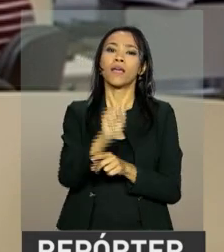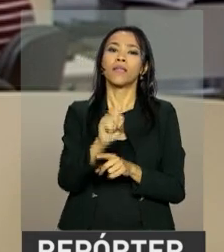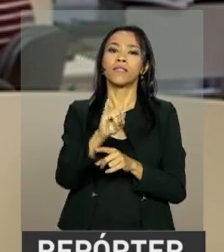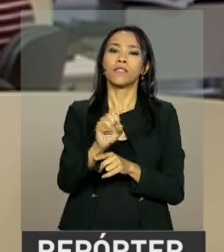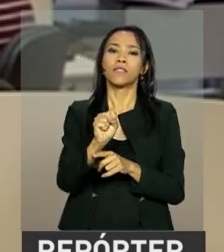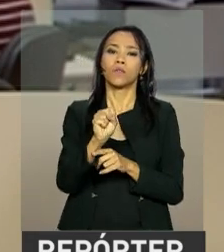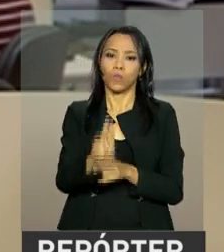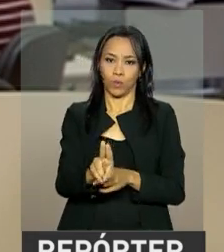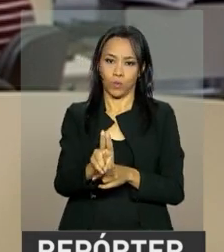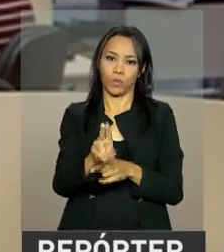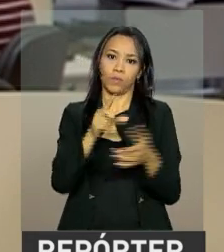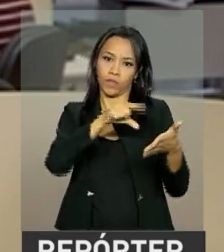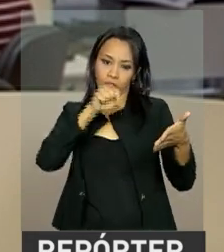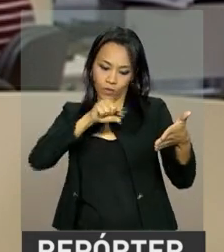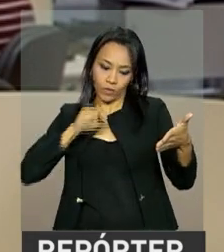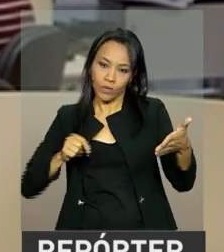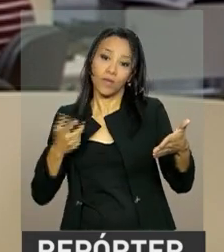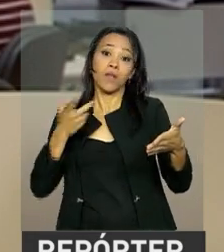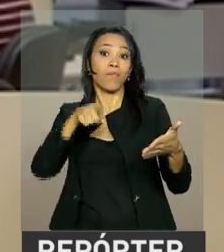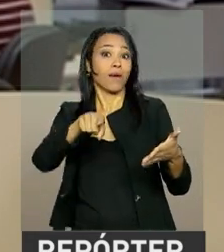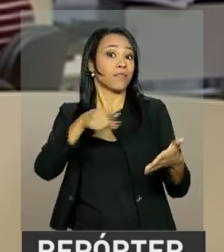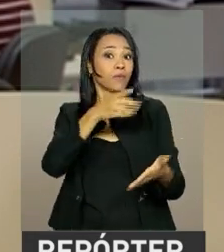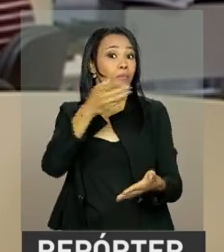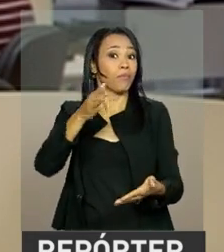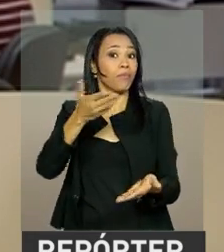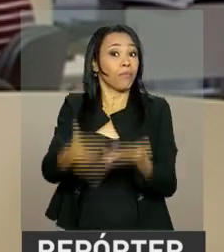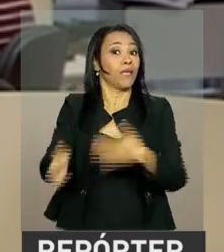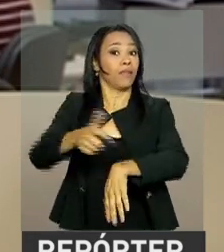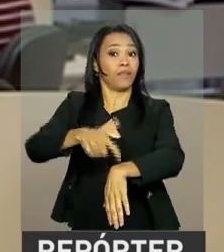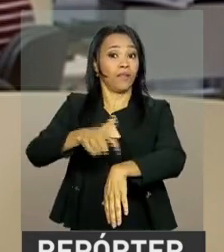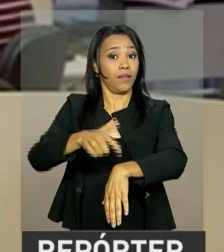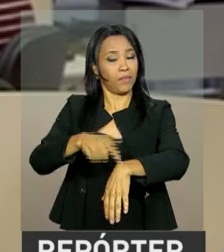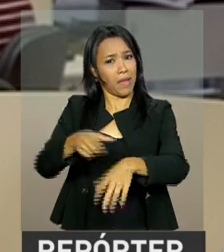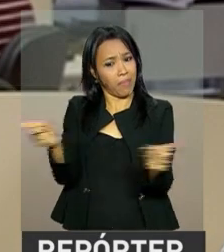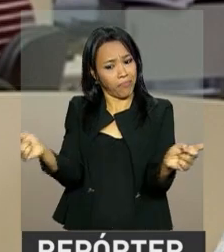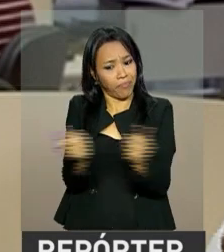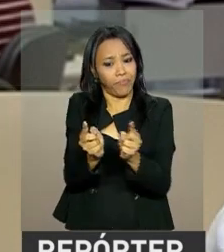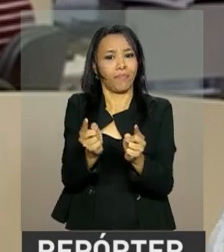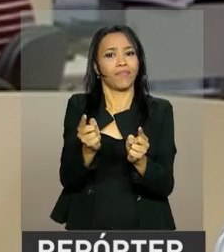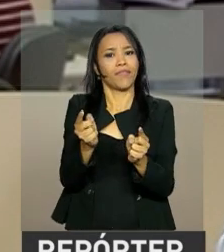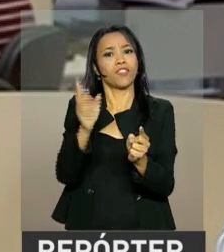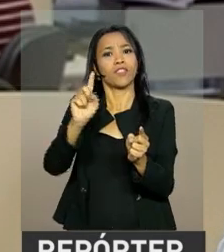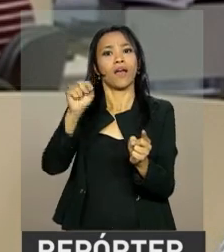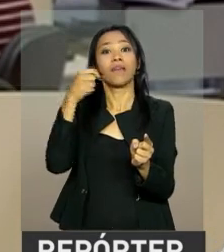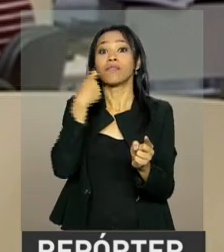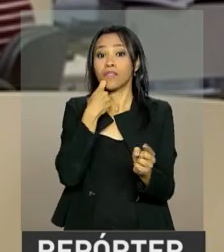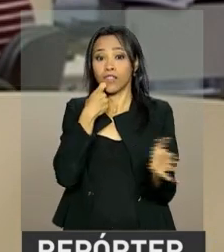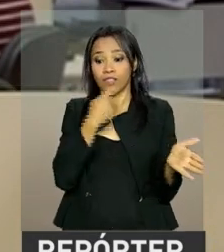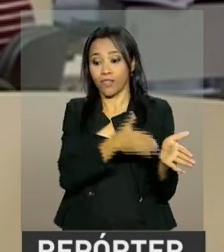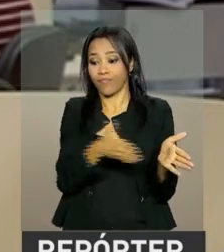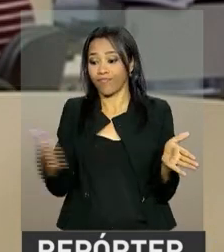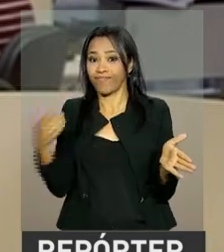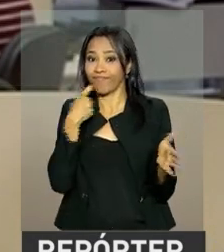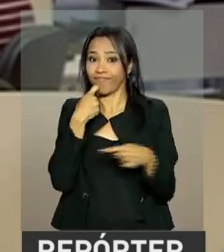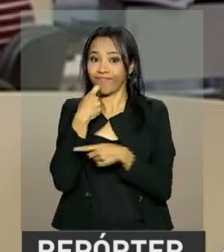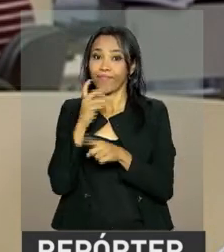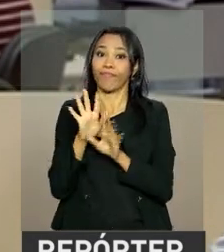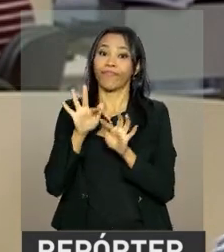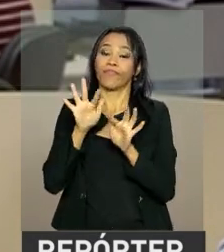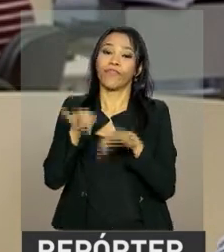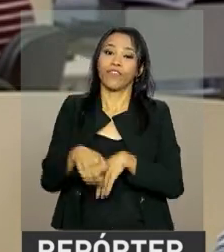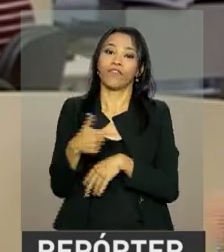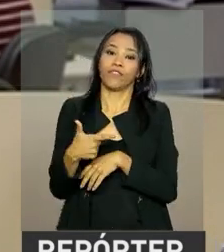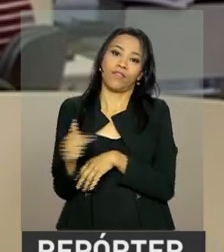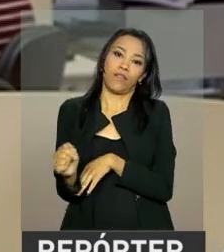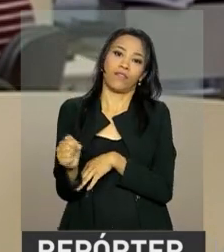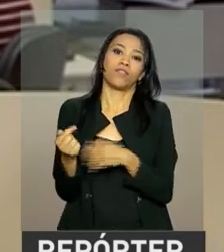seleção unificada Mas é bom não perder tempo pois o prazo aí é pequenininho termina já na sexta-feira dia 27 o